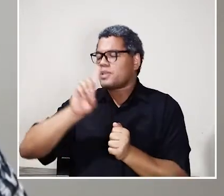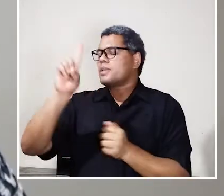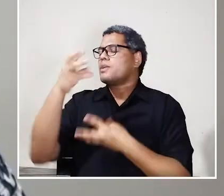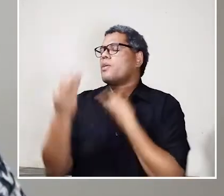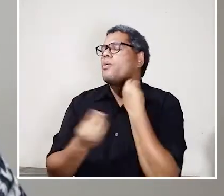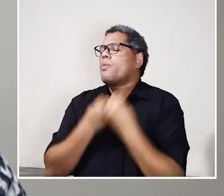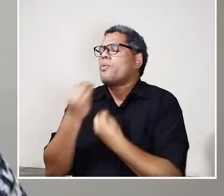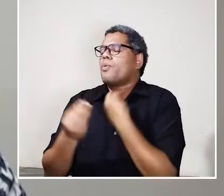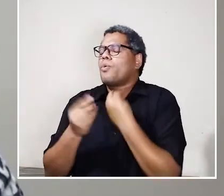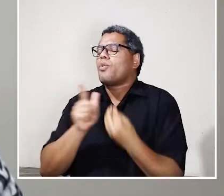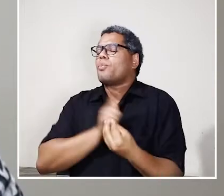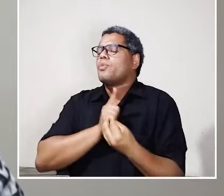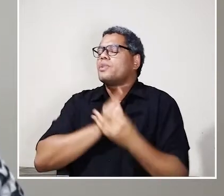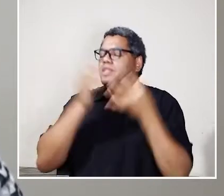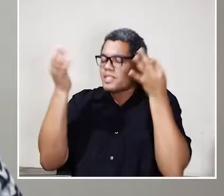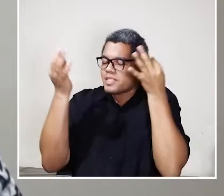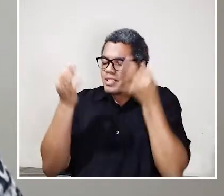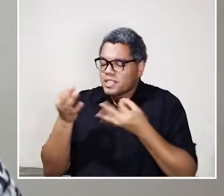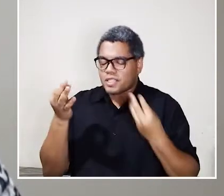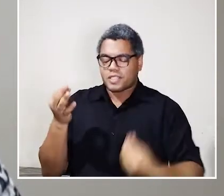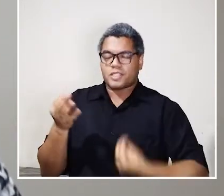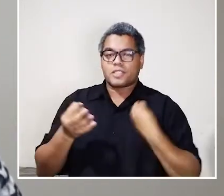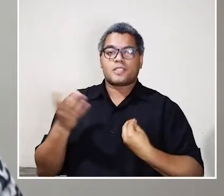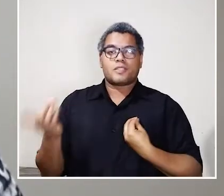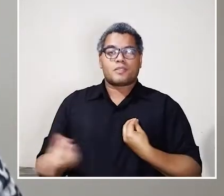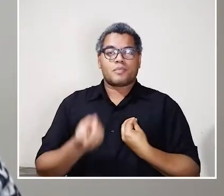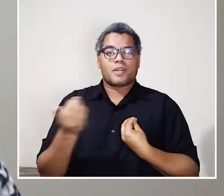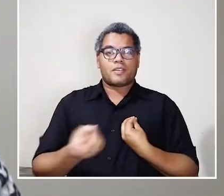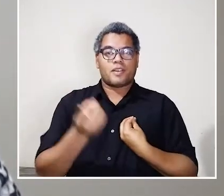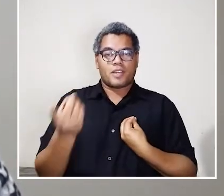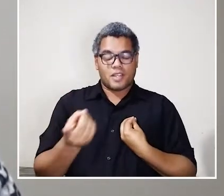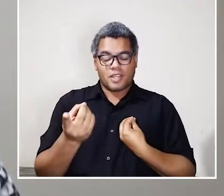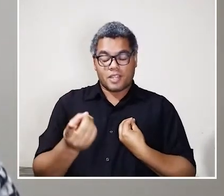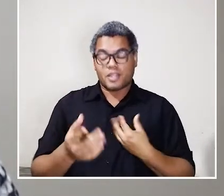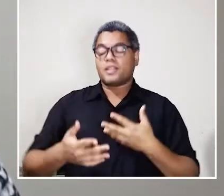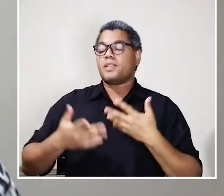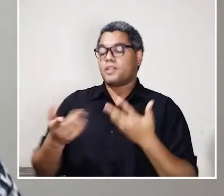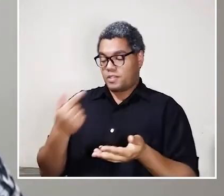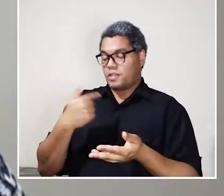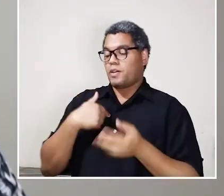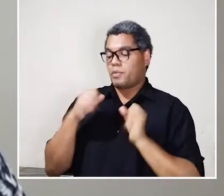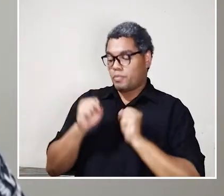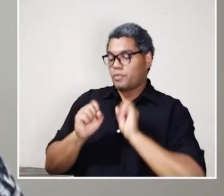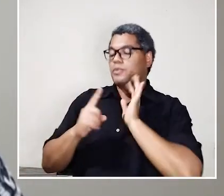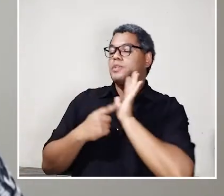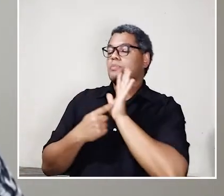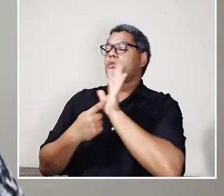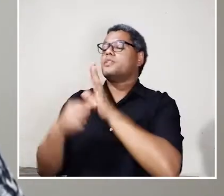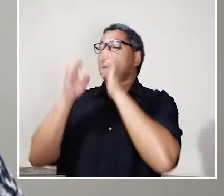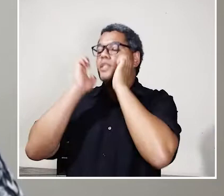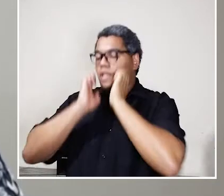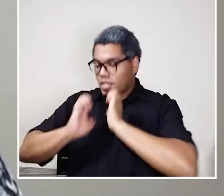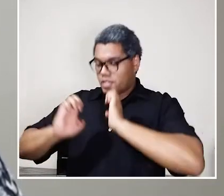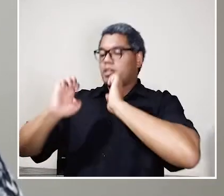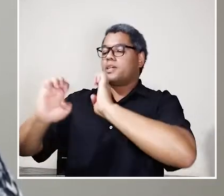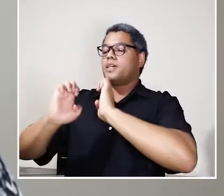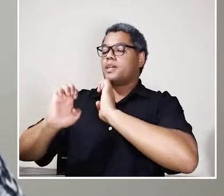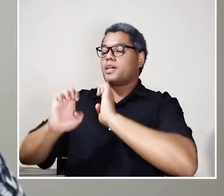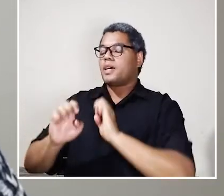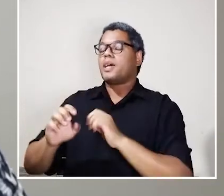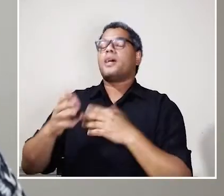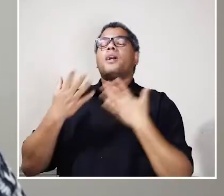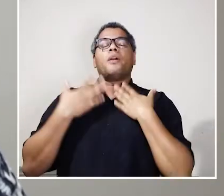com Deus, como eu posso ter certeza de uma vida eterna. E ali eu pude apresentar a ele o